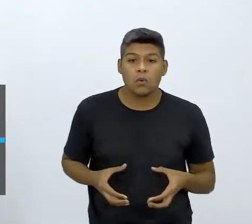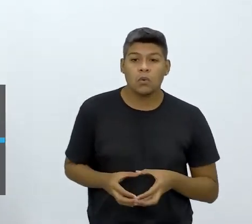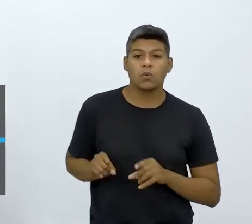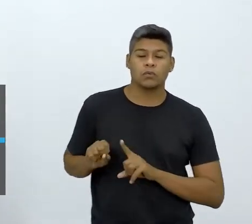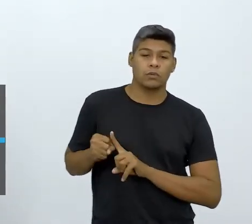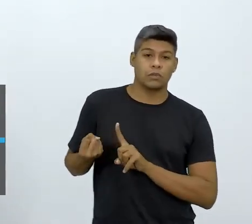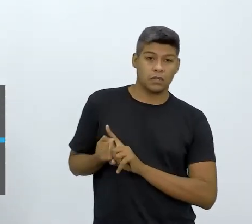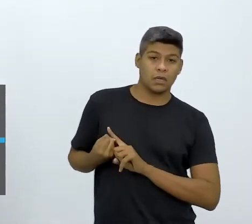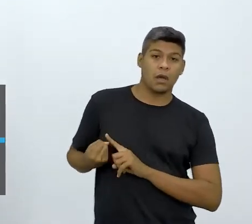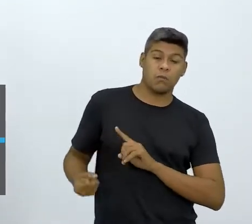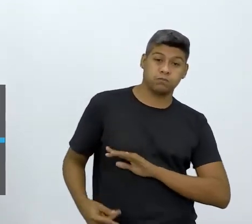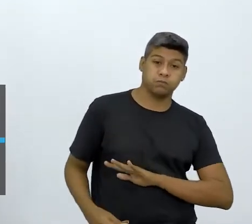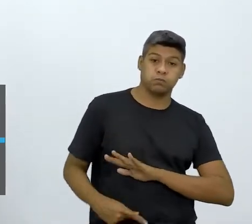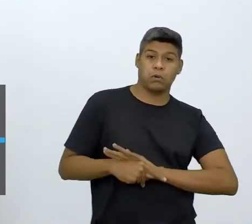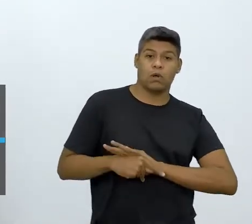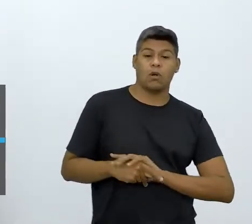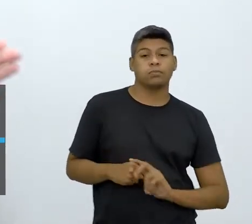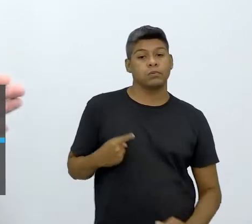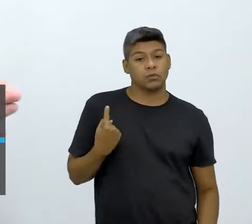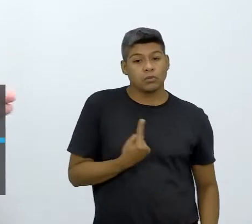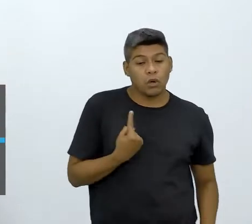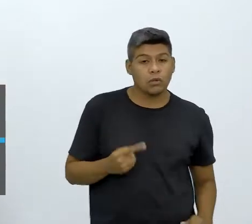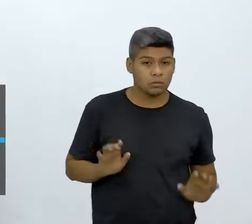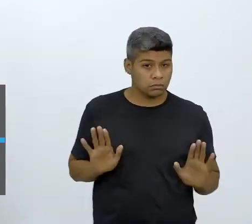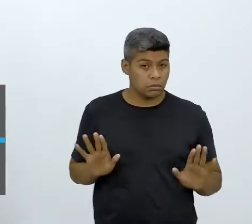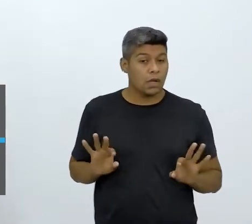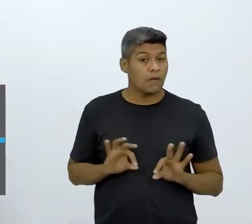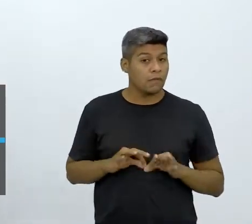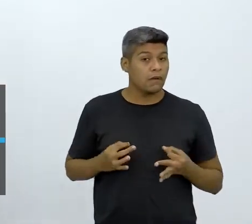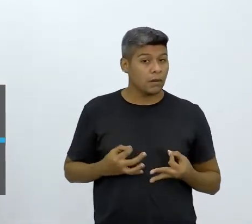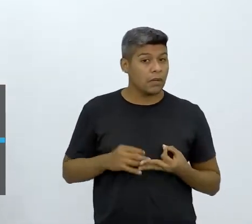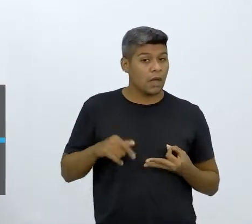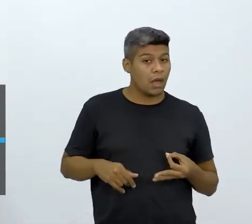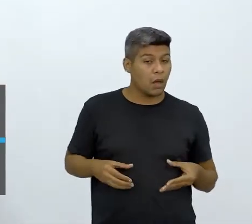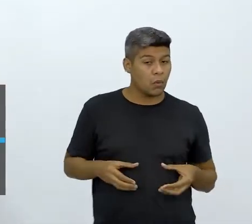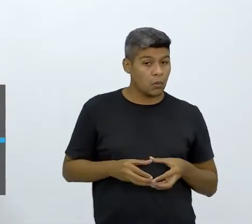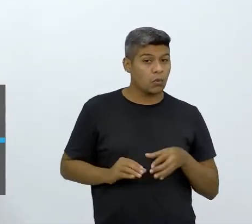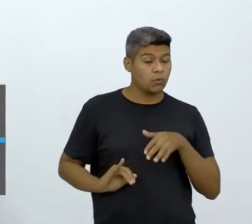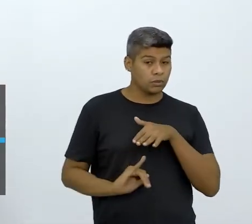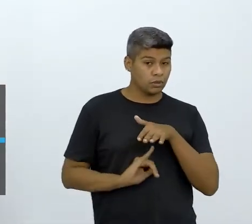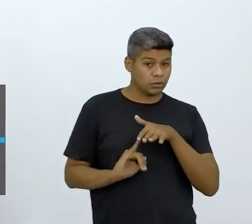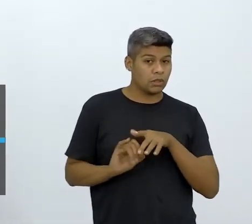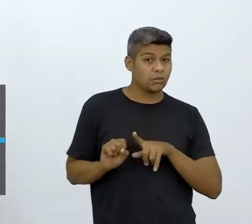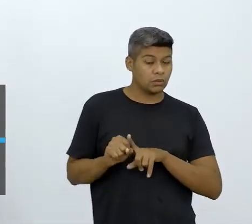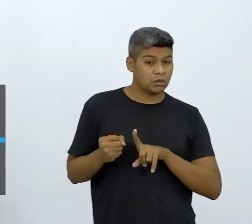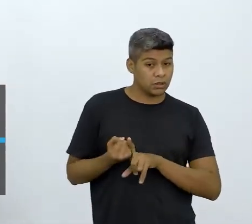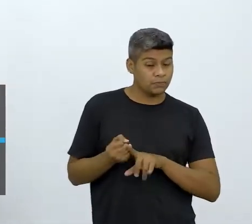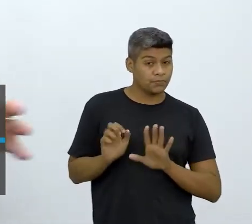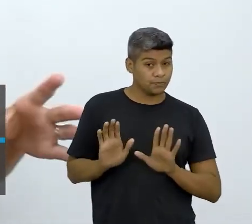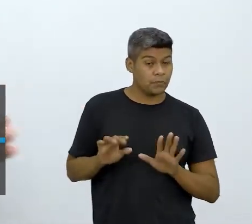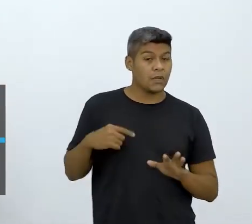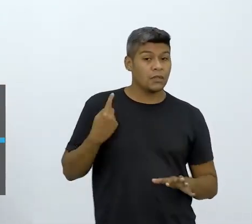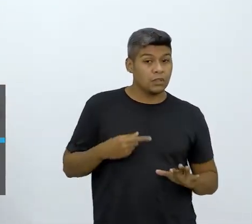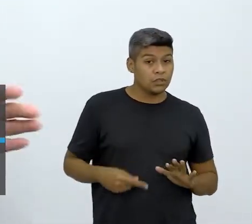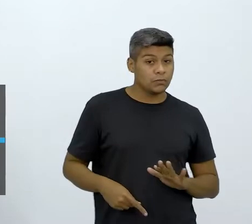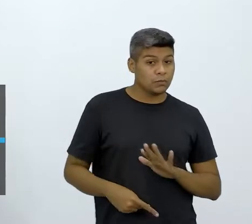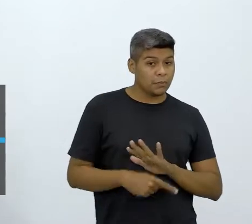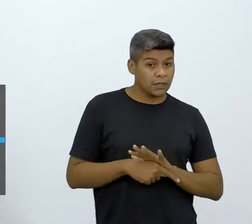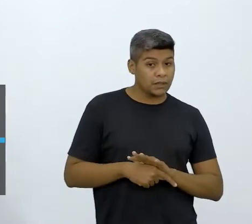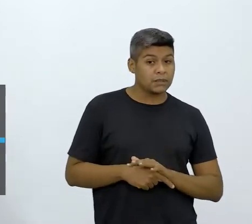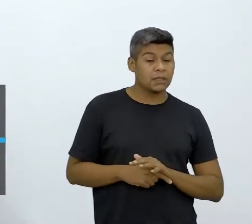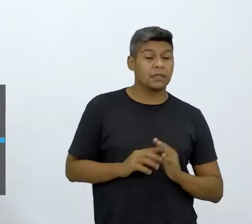nós pertencemos, né? Nós pertencemos à nossa família, é um grupo, é uma instituição social, nós pertencemos a uma